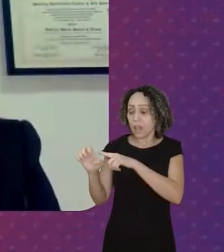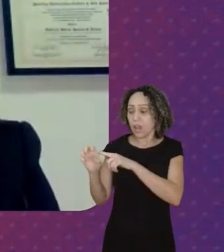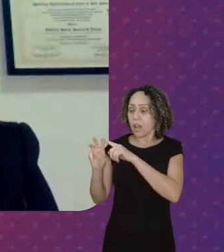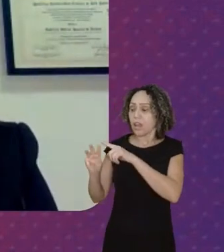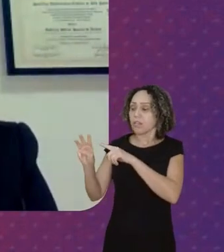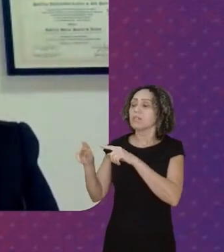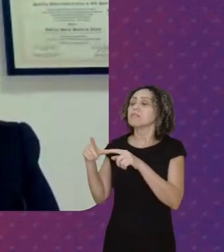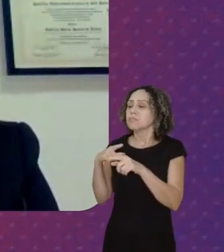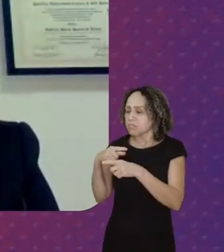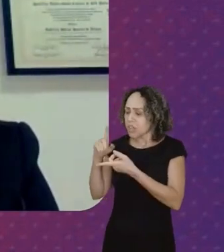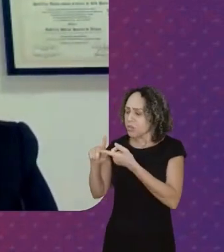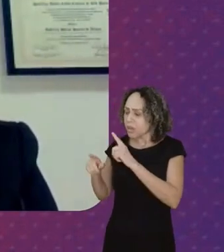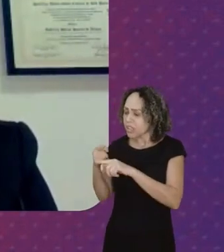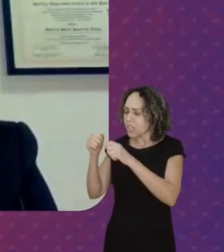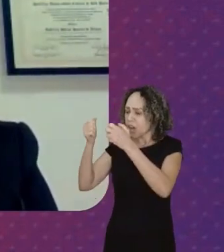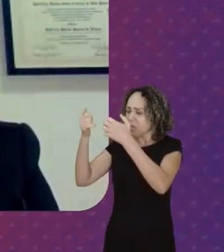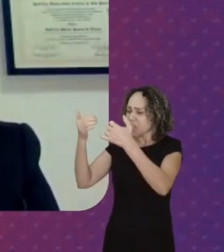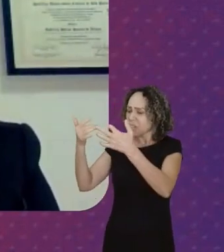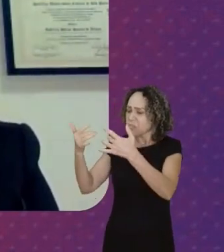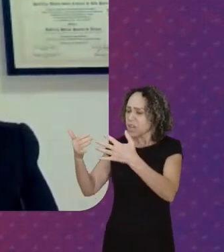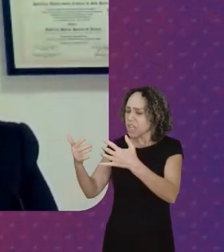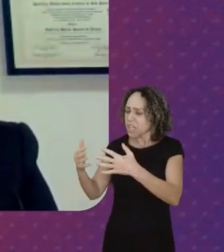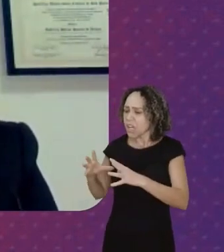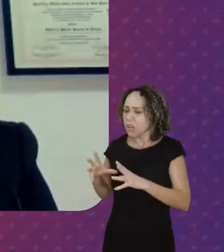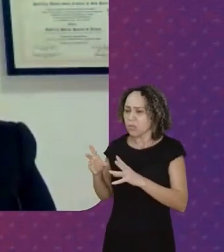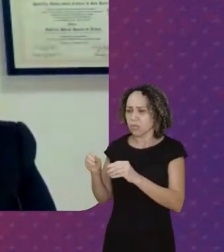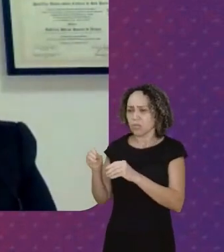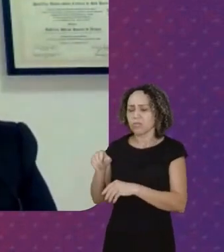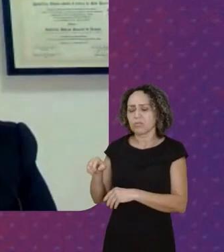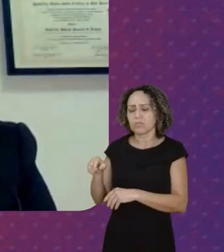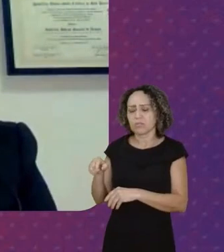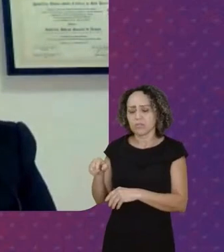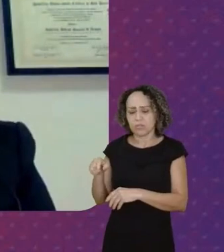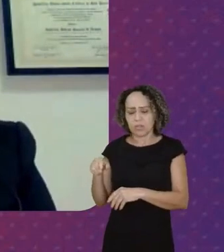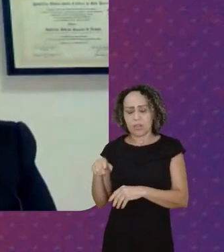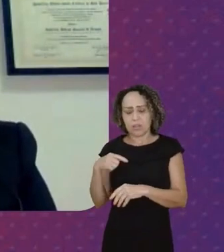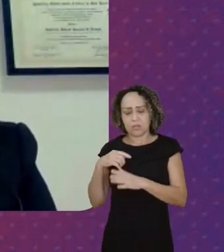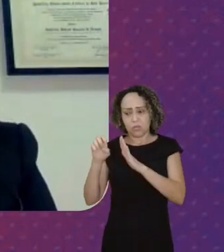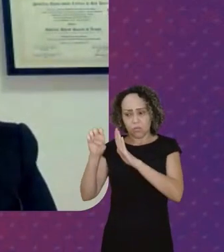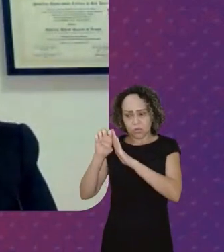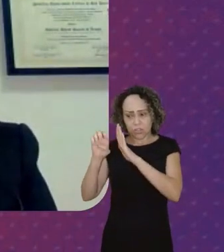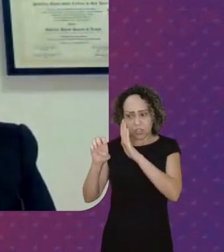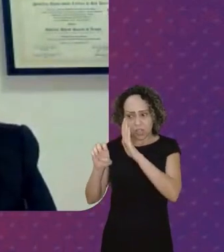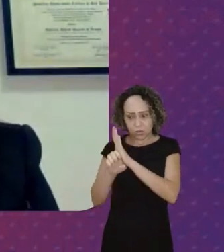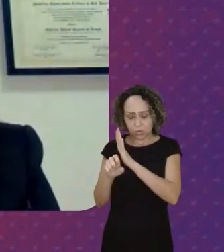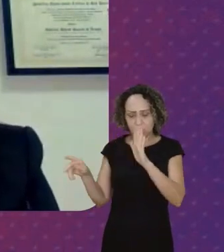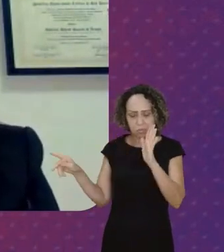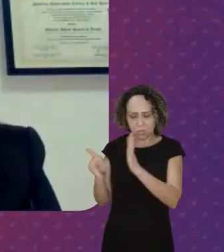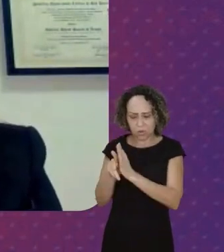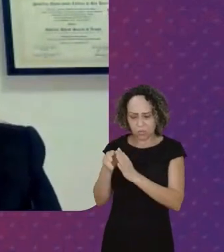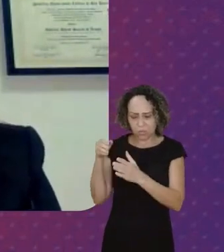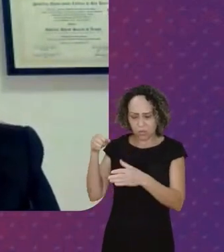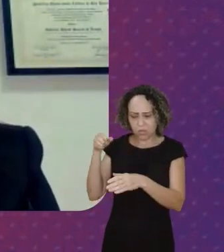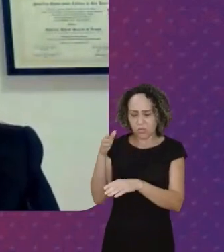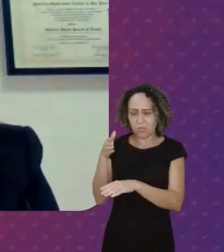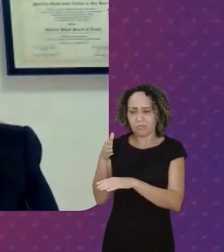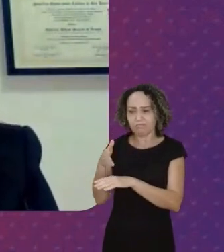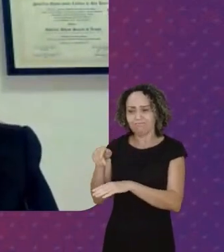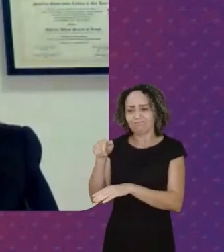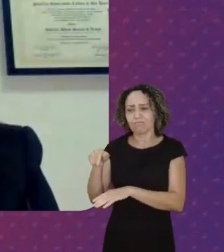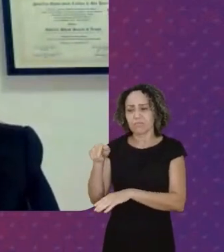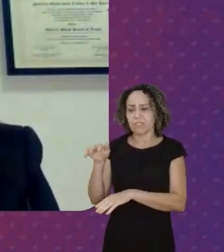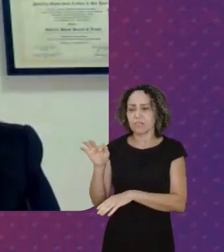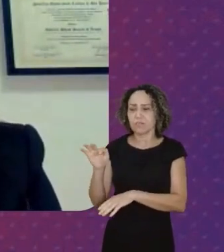completo e que eles falam também sobre essa necessidade do estatuto próprio da federação, né, e que